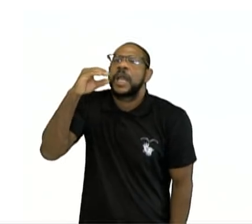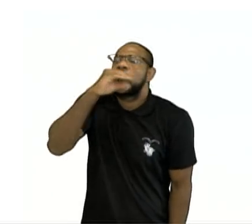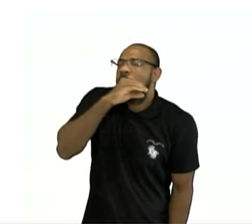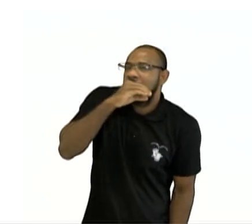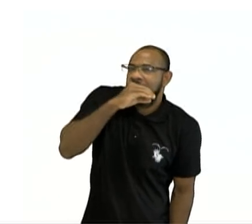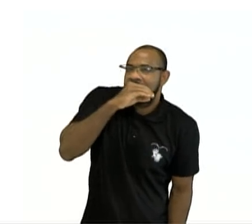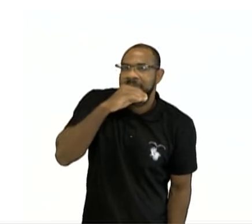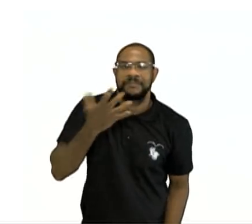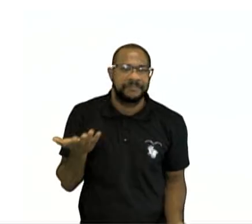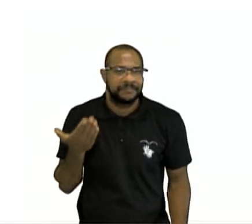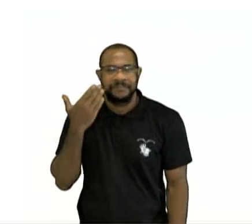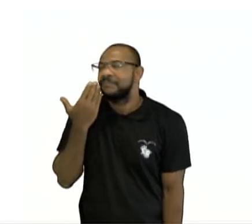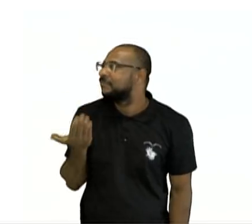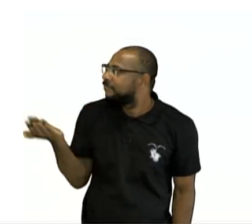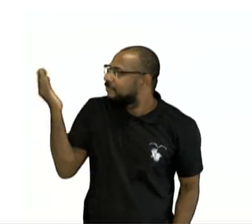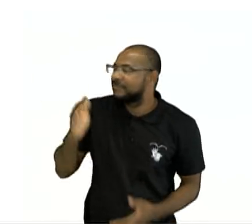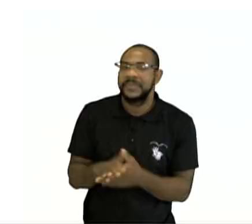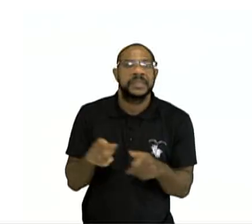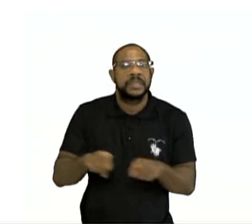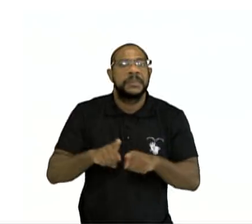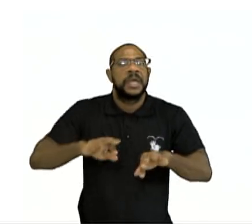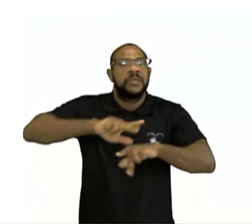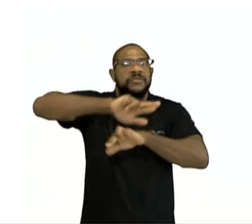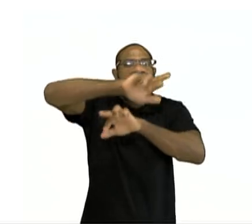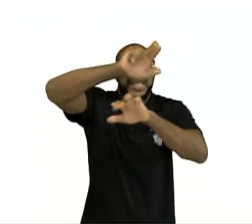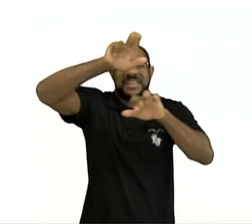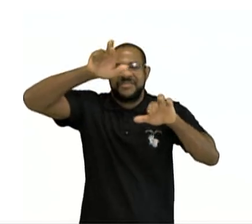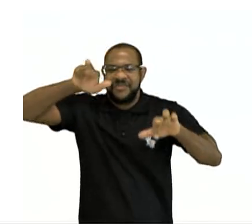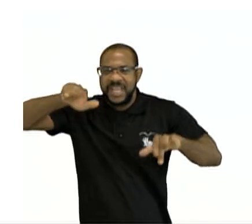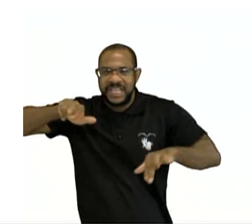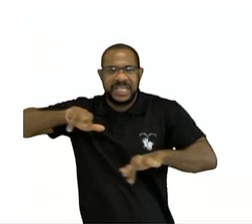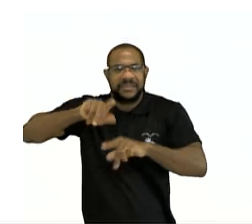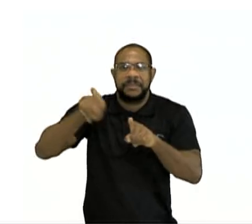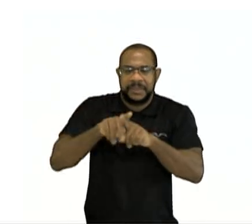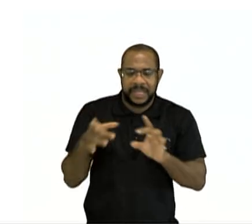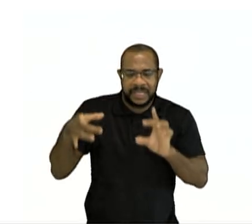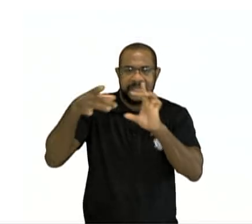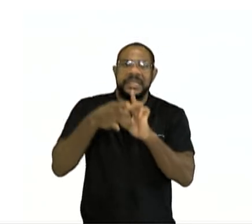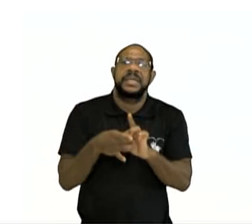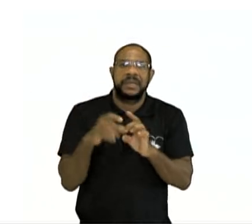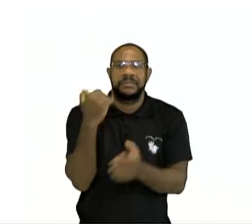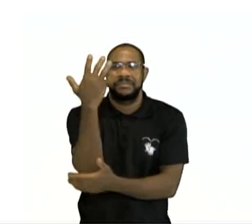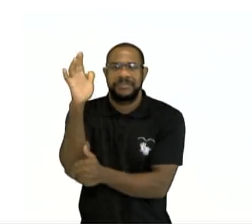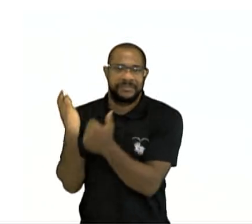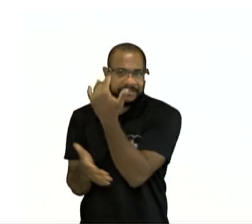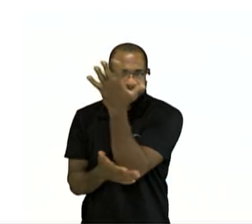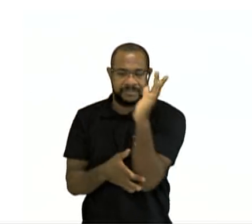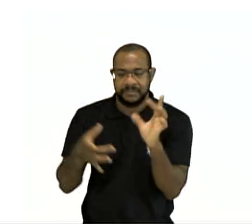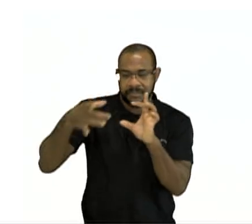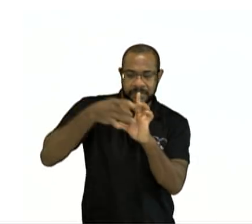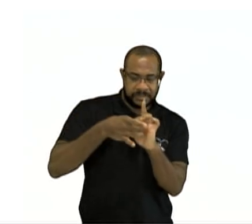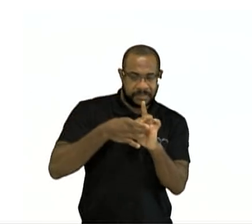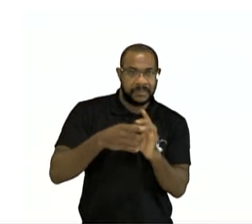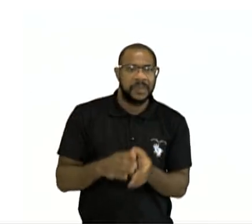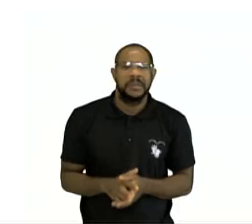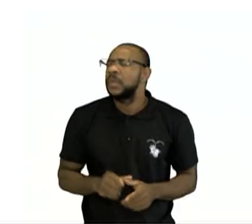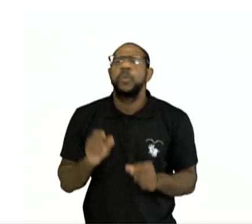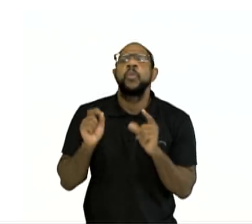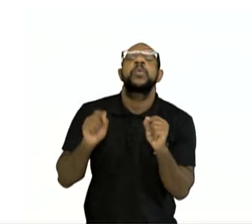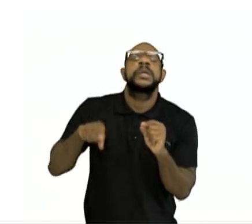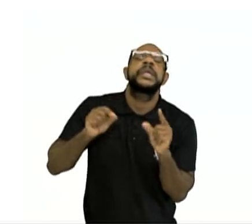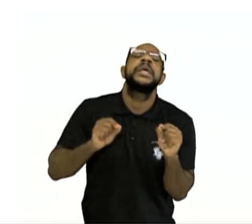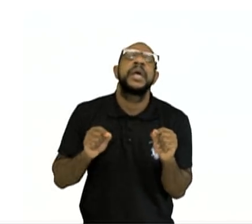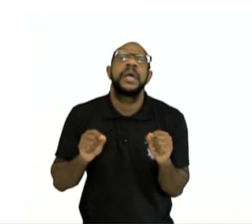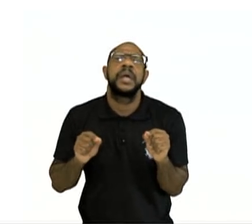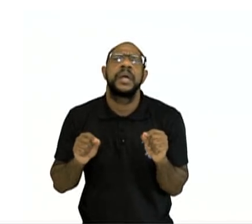a diversidade de paisagens que existem no Brasil também está ligada com essa ideia das zonas térmicas. Mas o que elas são? E o que